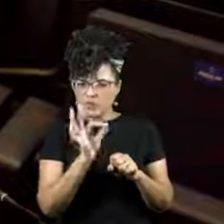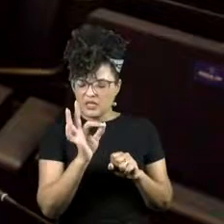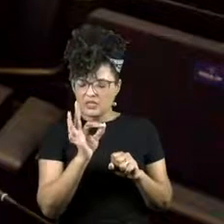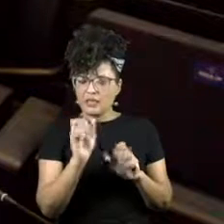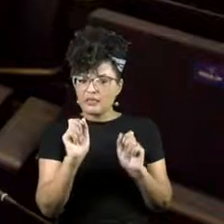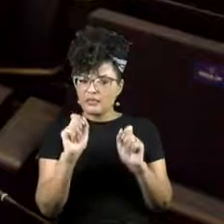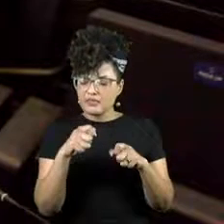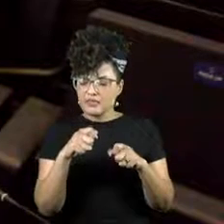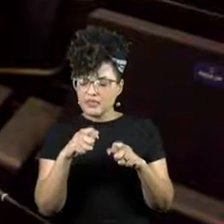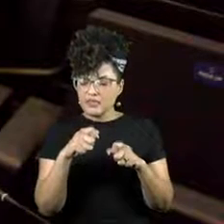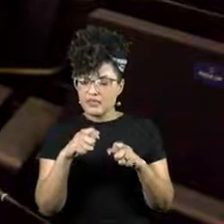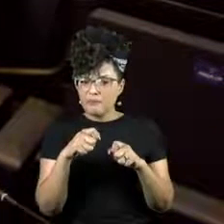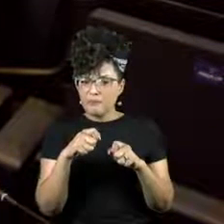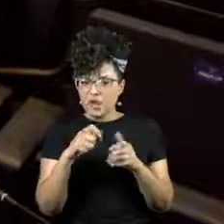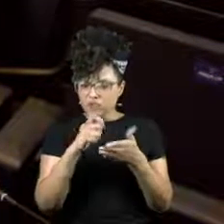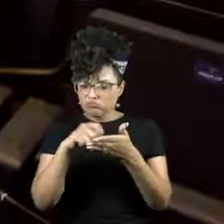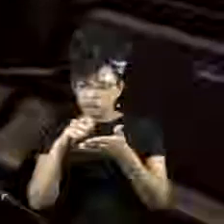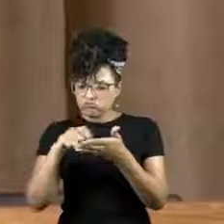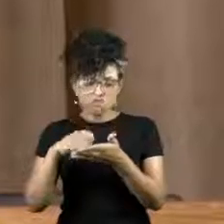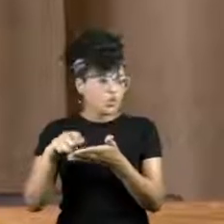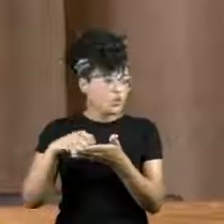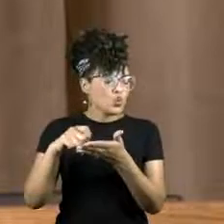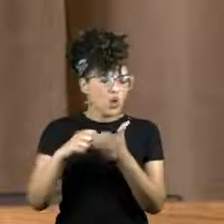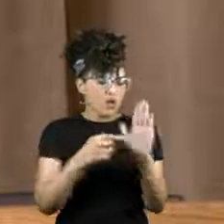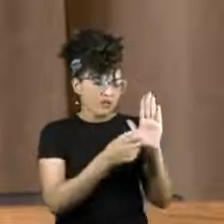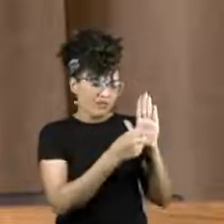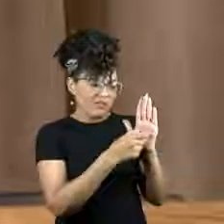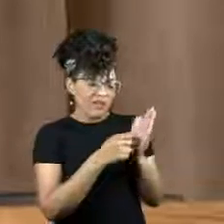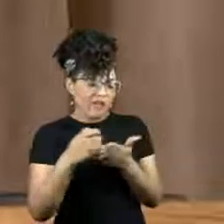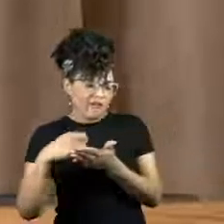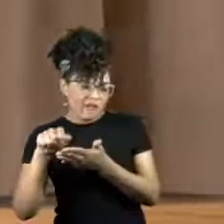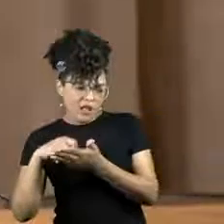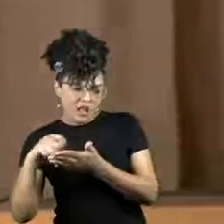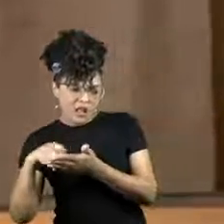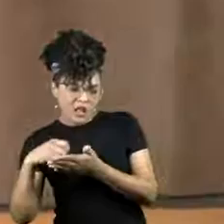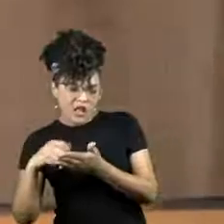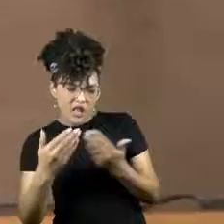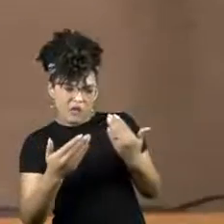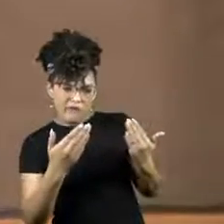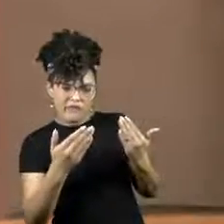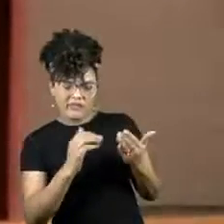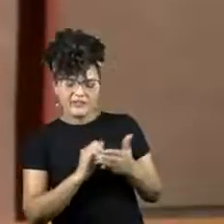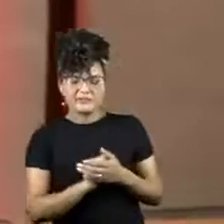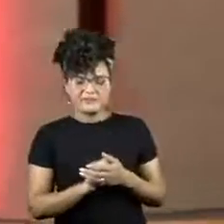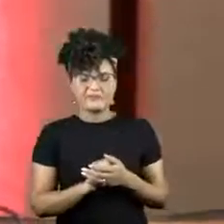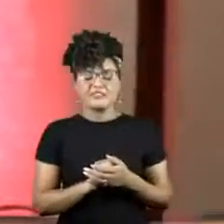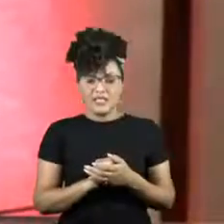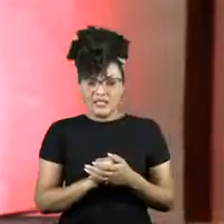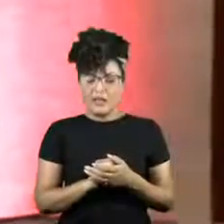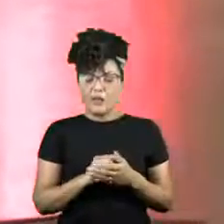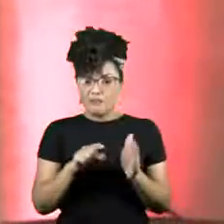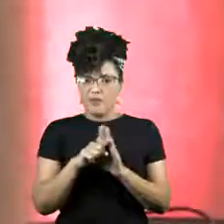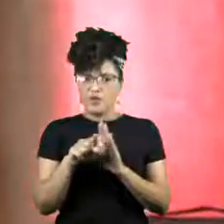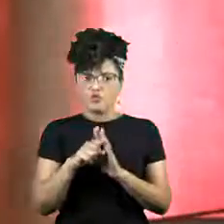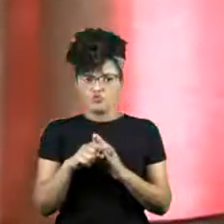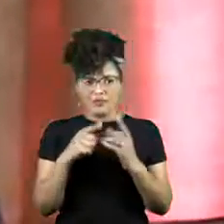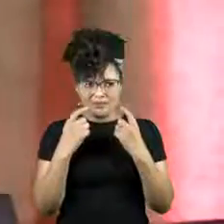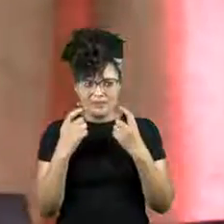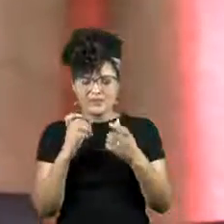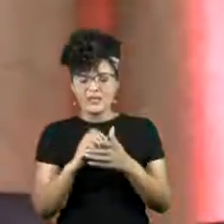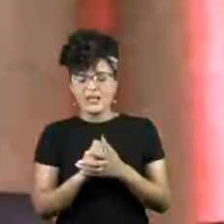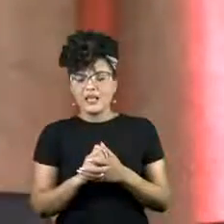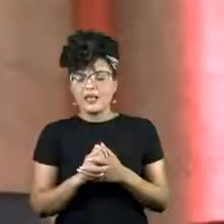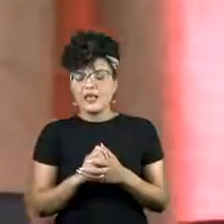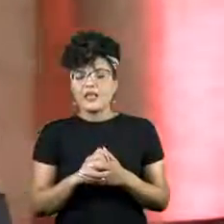os cálculos que ele realiza? Essa pergunta ela é bem interessante, né? Talvez o Gabriel já esteja até mesmo no ramo